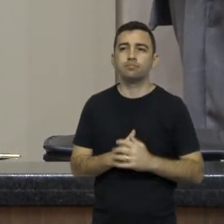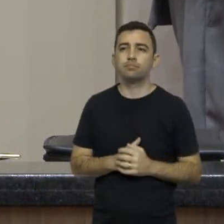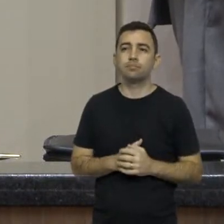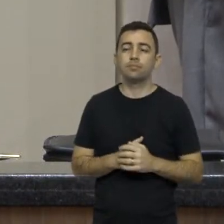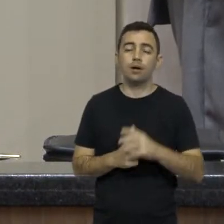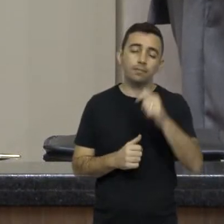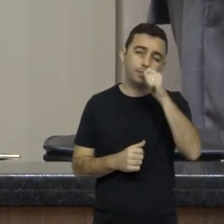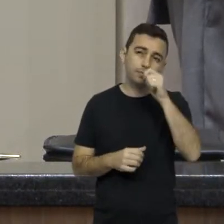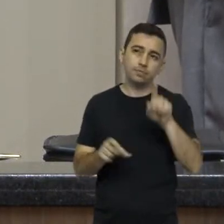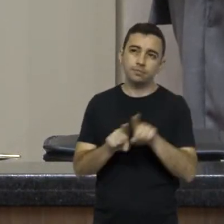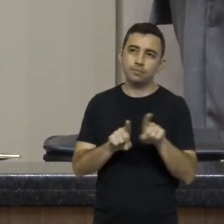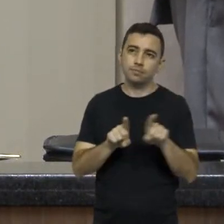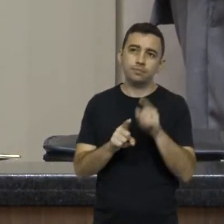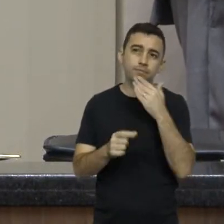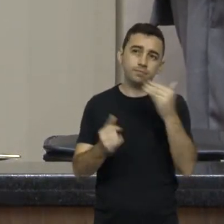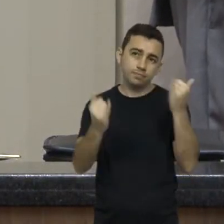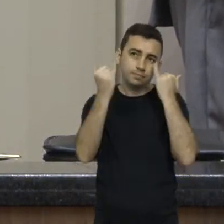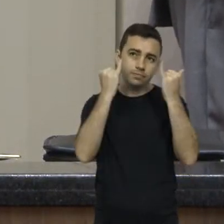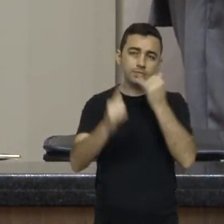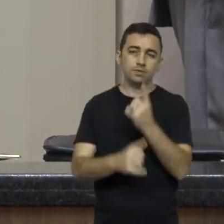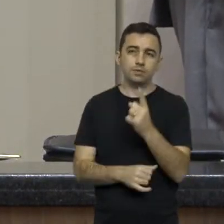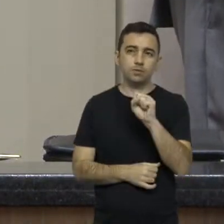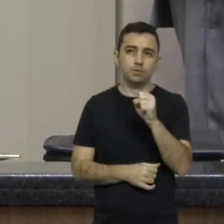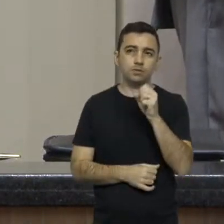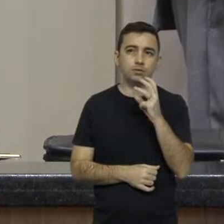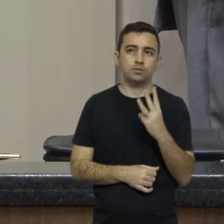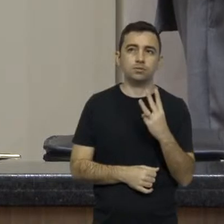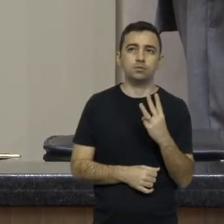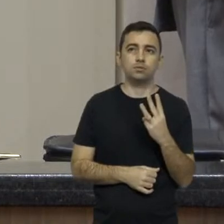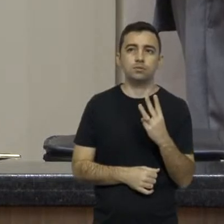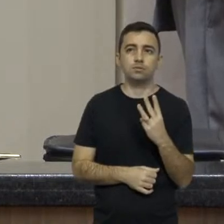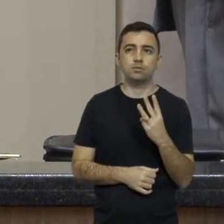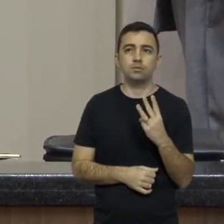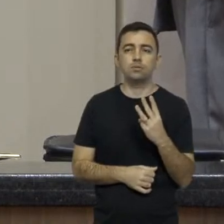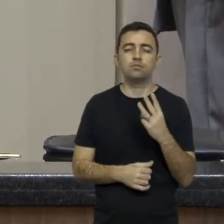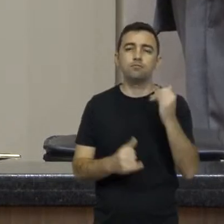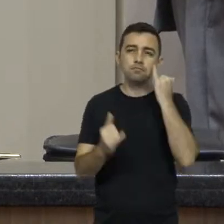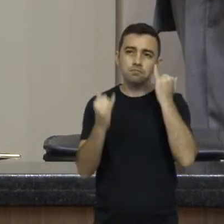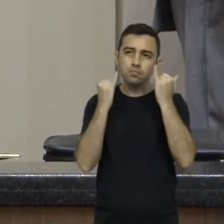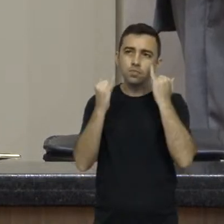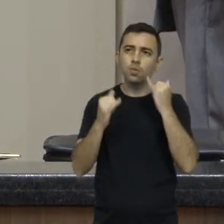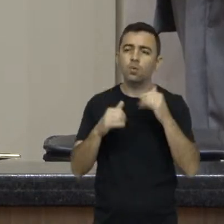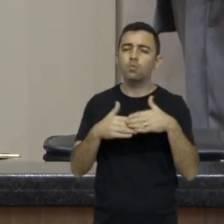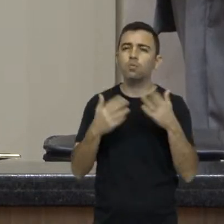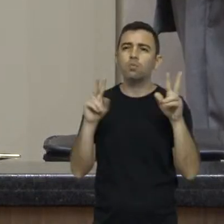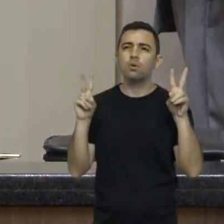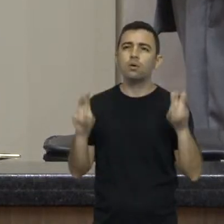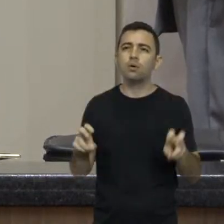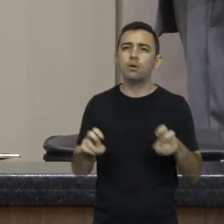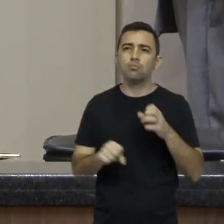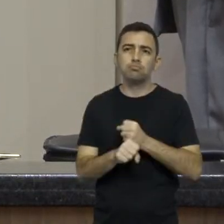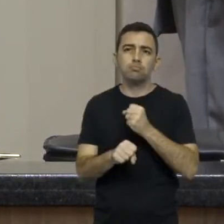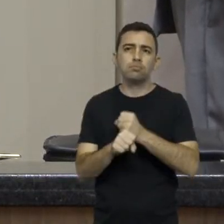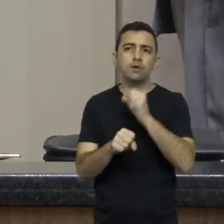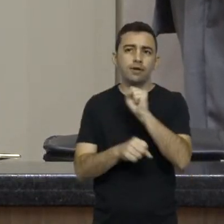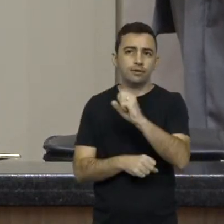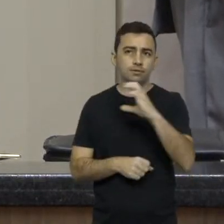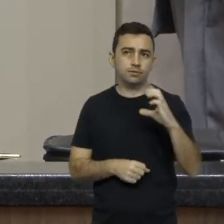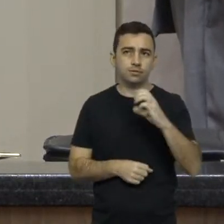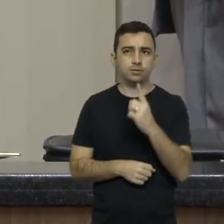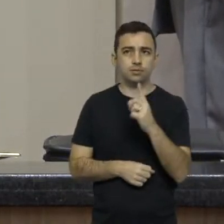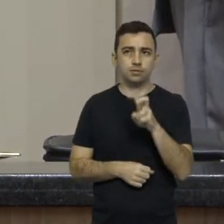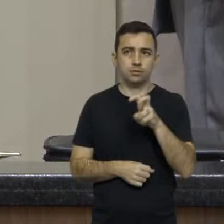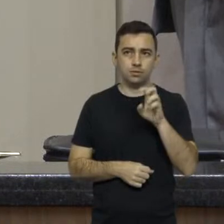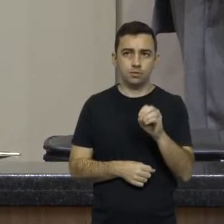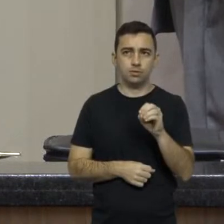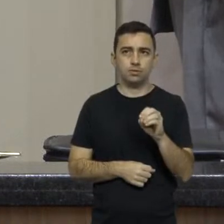Amin, também o pedido de informação 183, pede informações sobre as obras da SC 150.